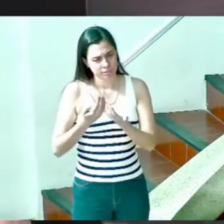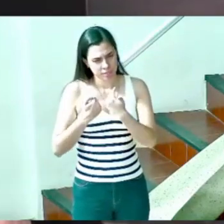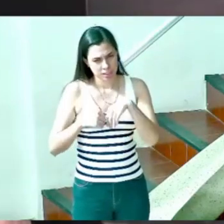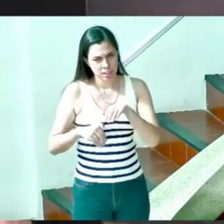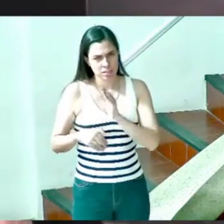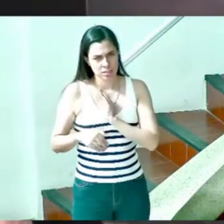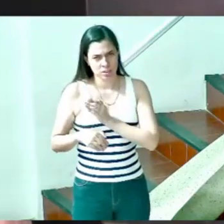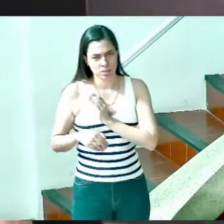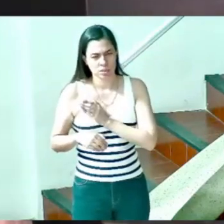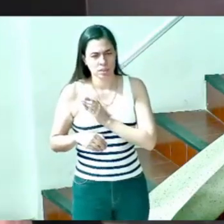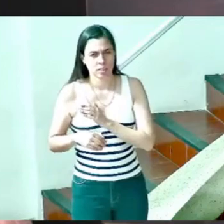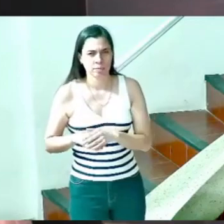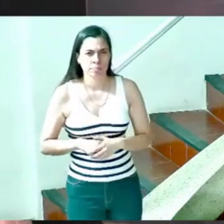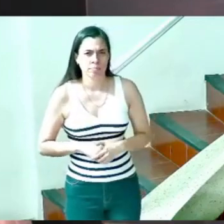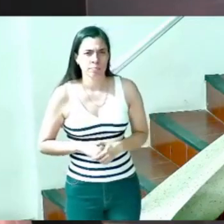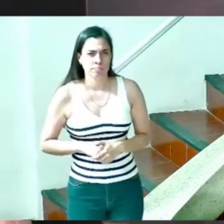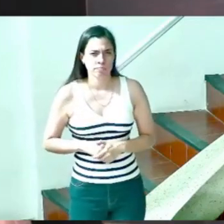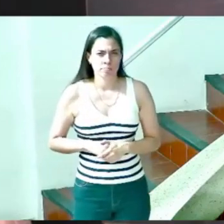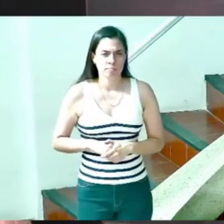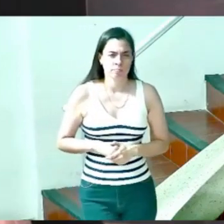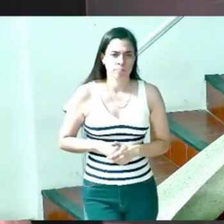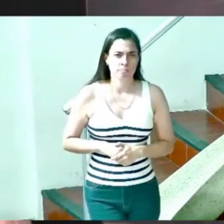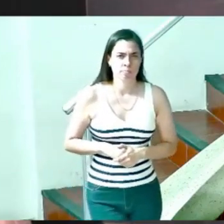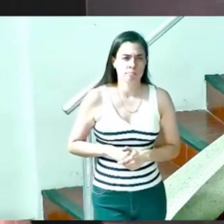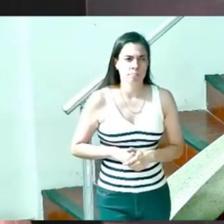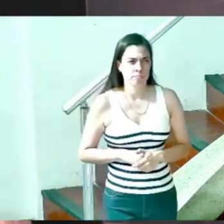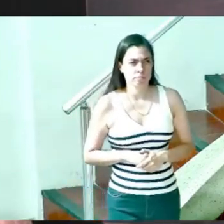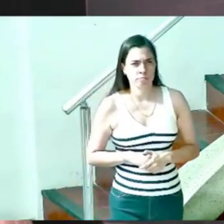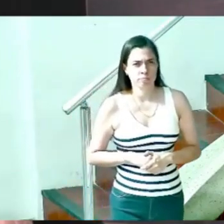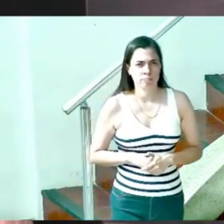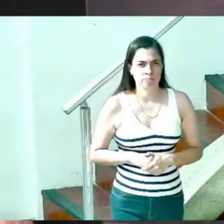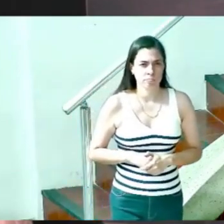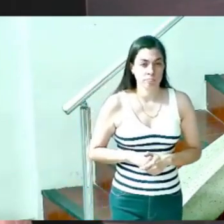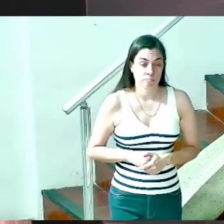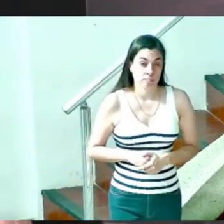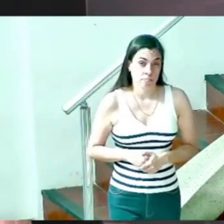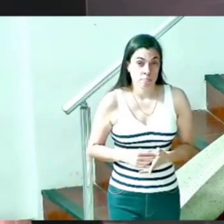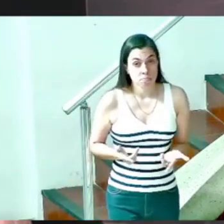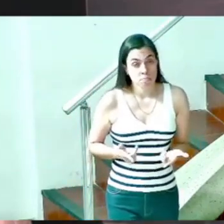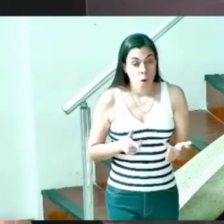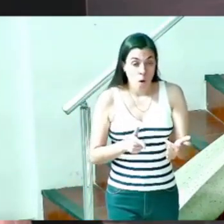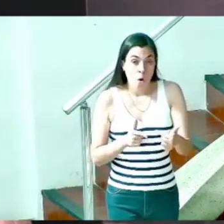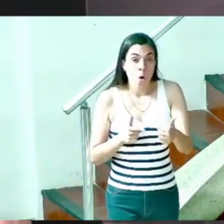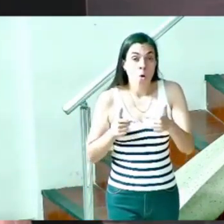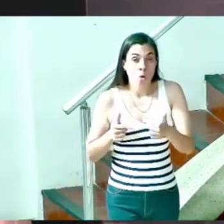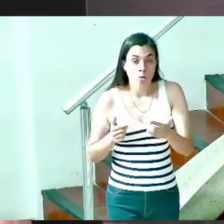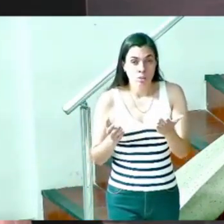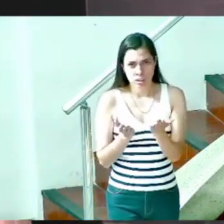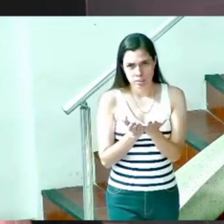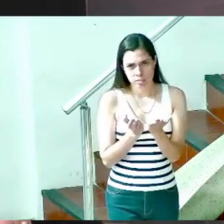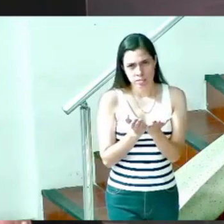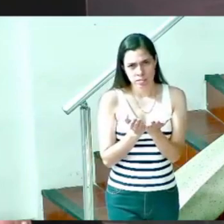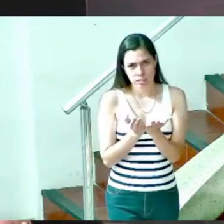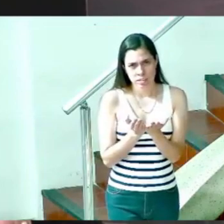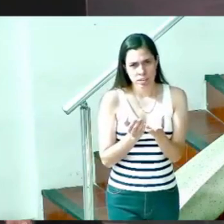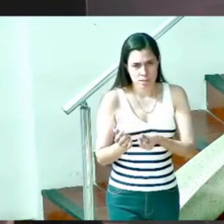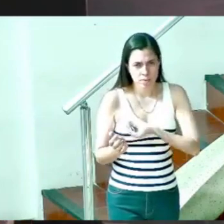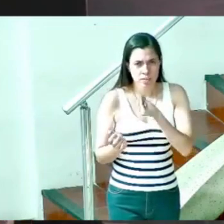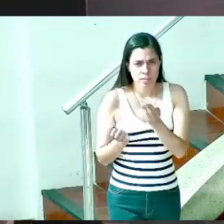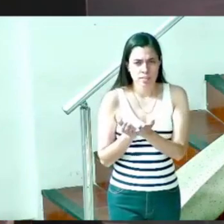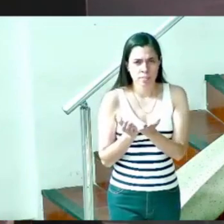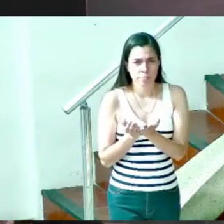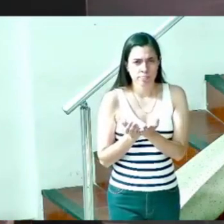nós, que é uma expressão do mal, e é um inimigo que se ergue diante de nós. E a terceira e última